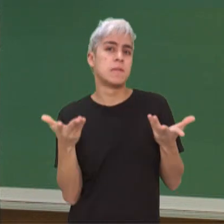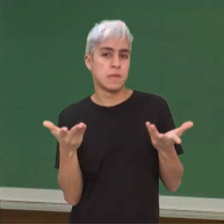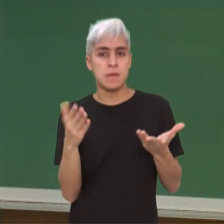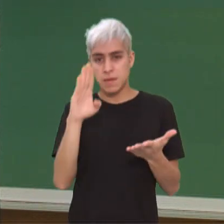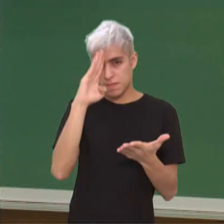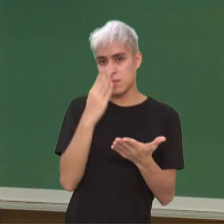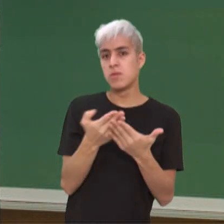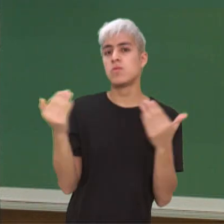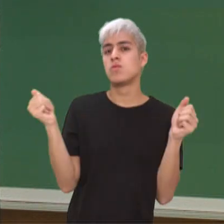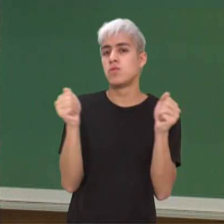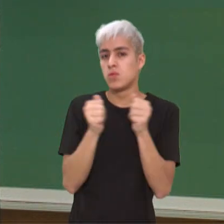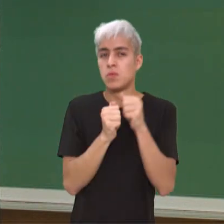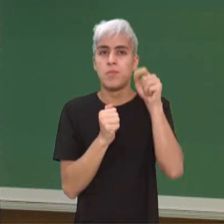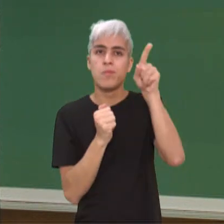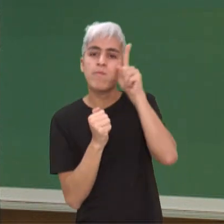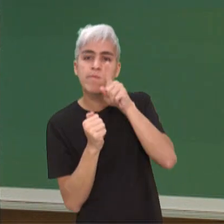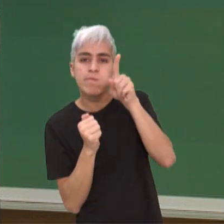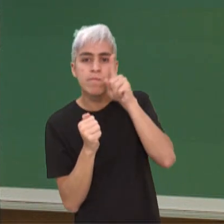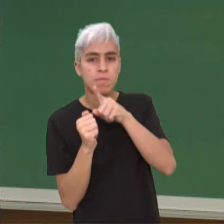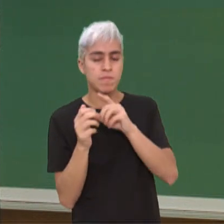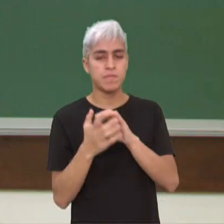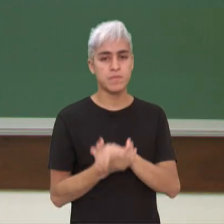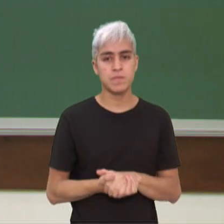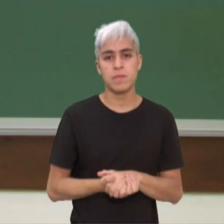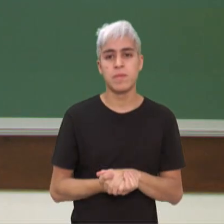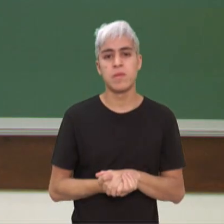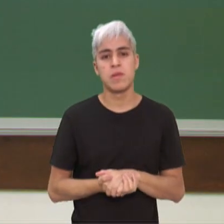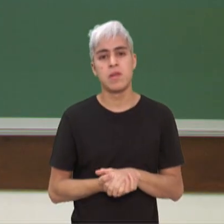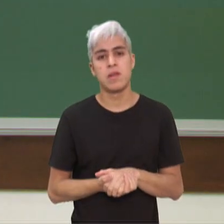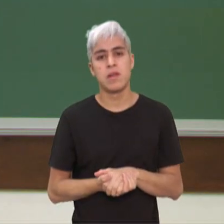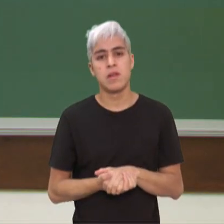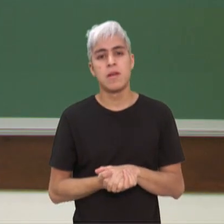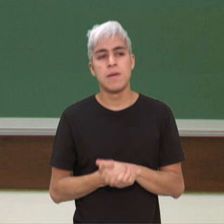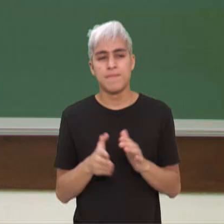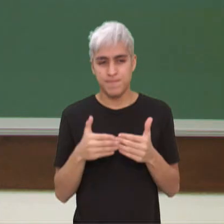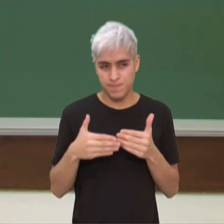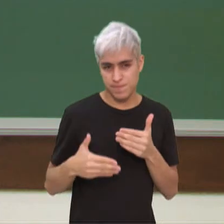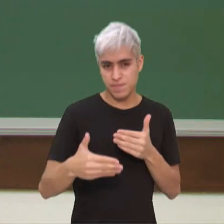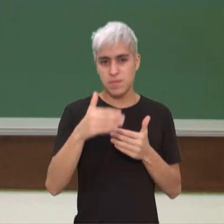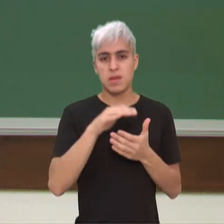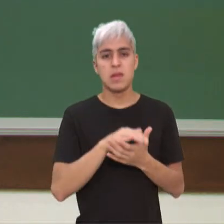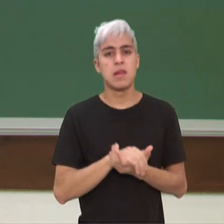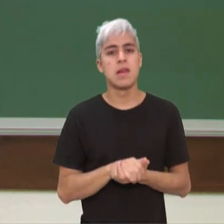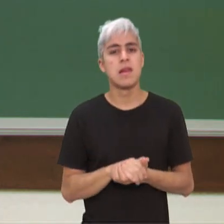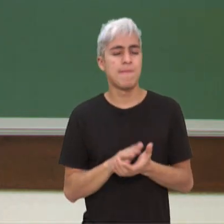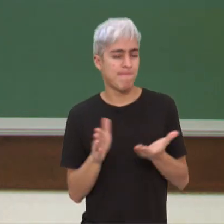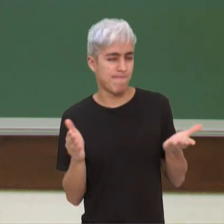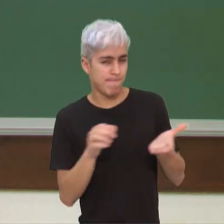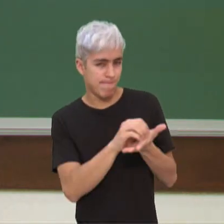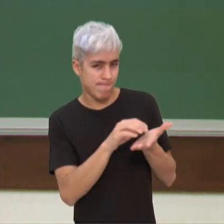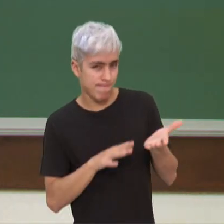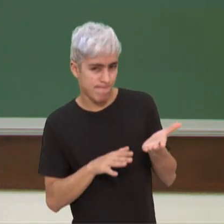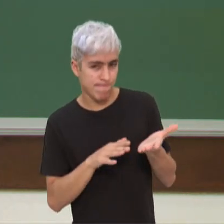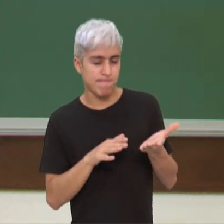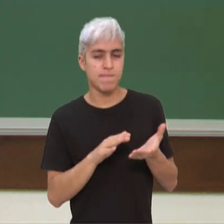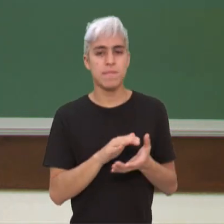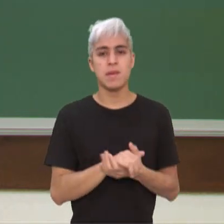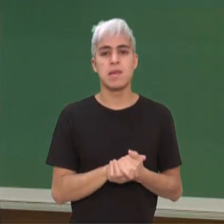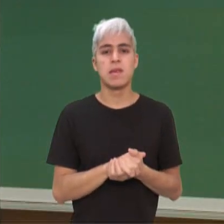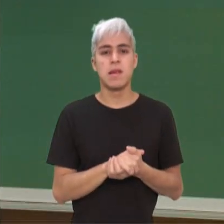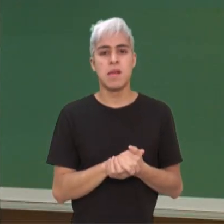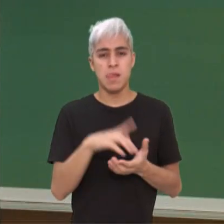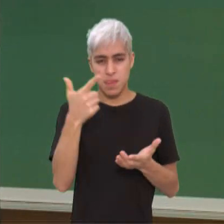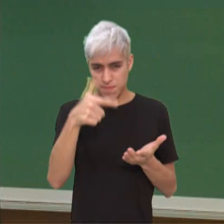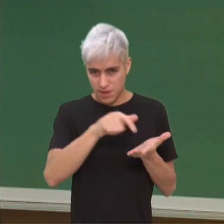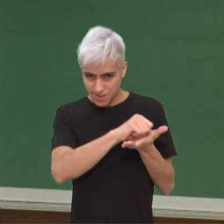dizer, juntamente com os Estados Unidos. Ok? Vamos lá? Vamos a uma atividade? Vamos lá? Vamos